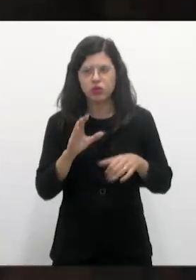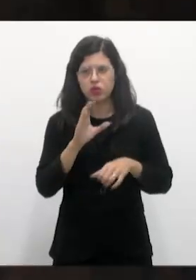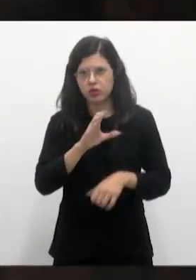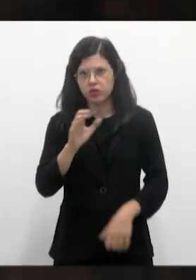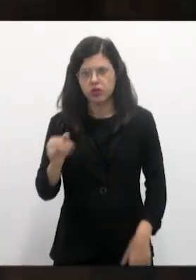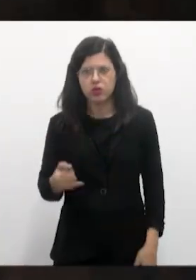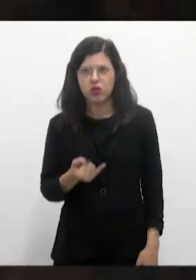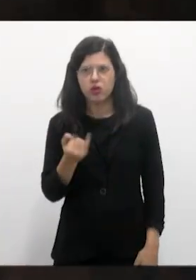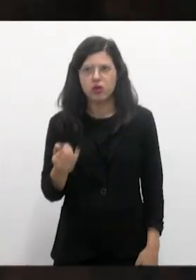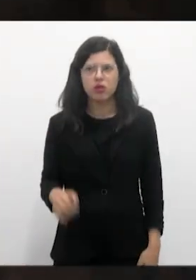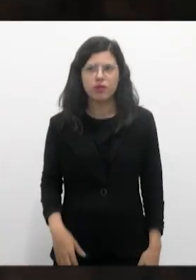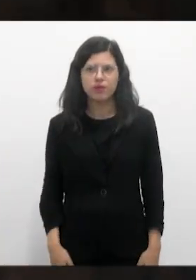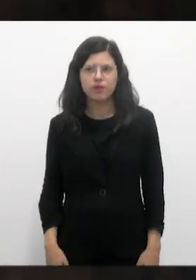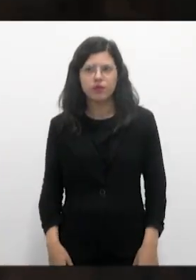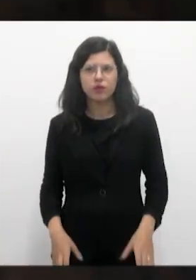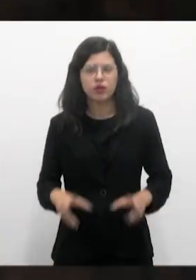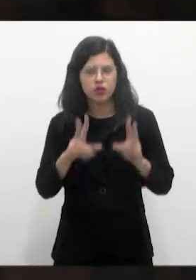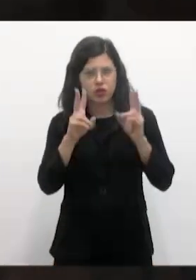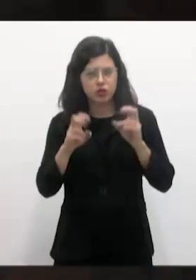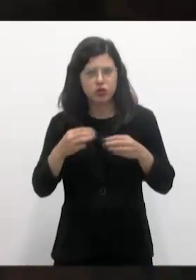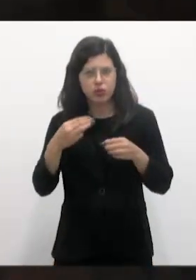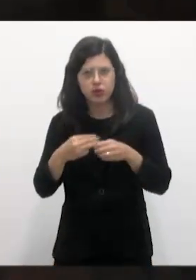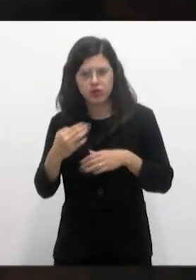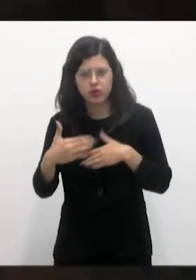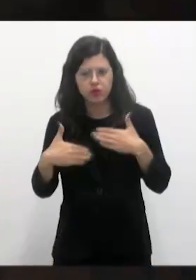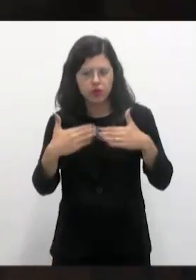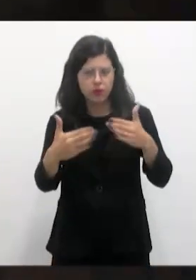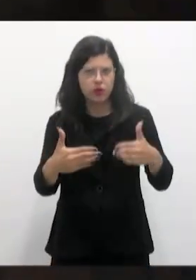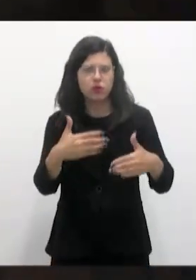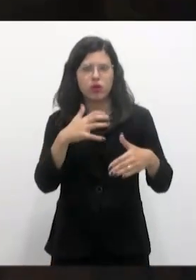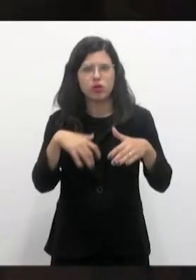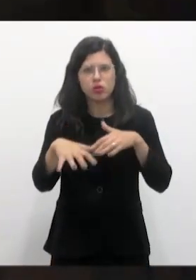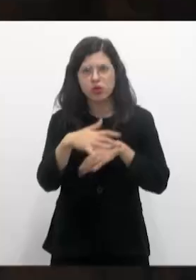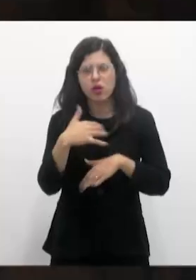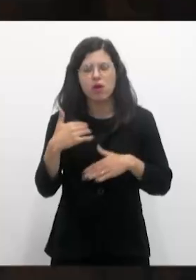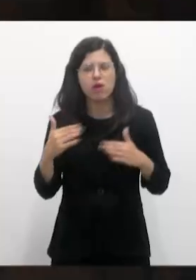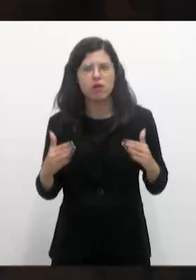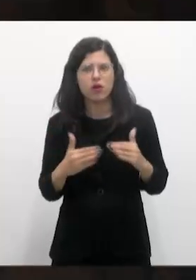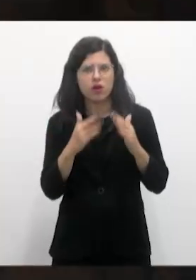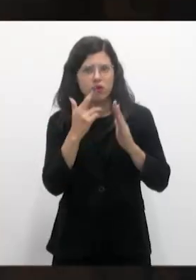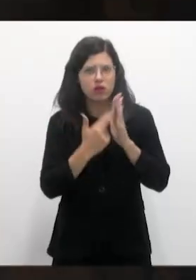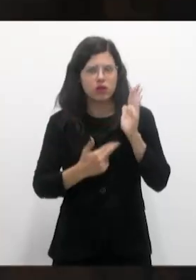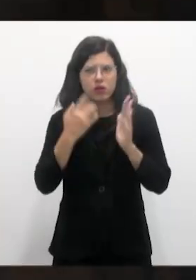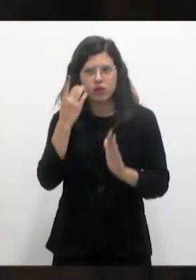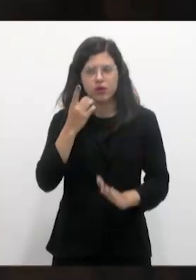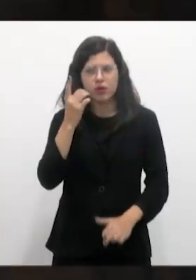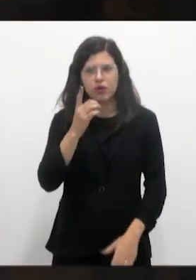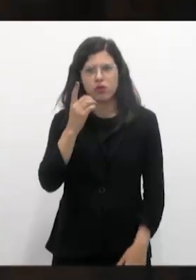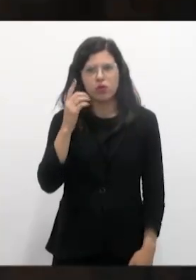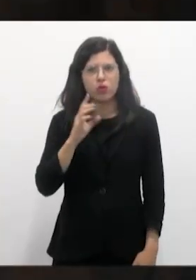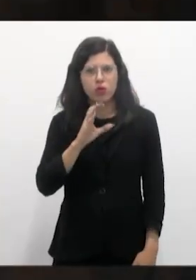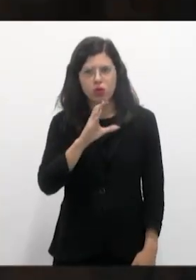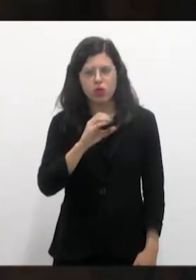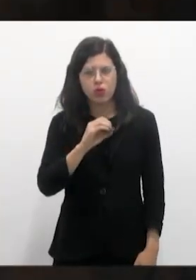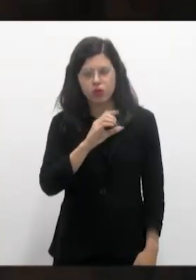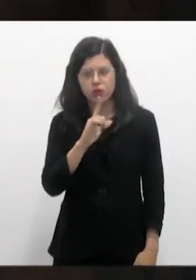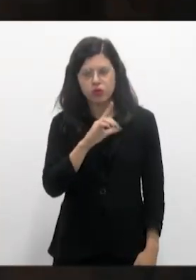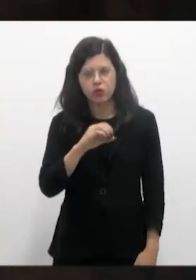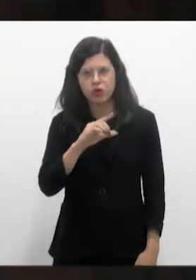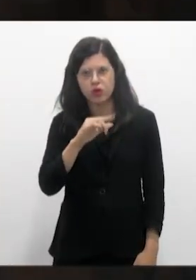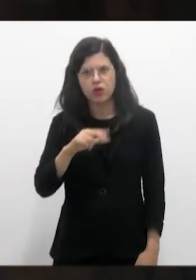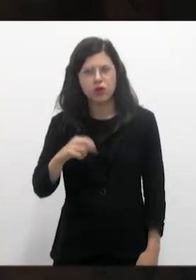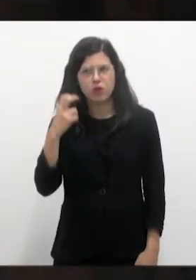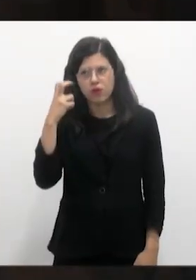e Justiça. E de Assuntos Municipais e Desenvolvimento Regional, favorável. Relatores deputados Vinícius Cozolino, Verônica Lima e Renato